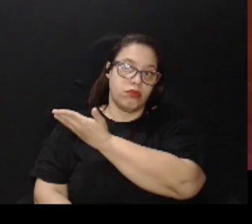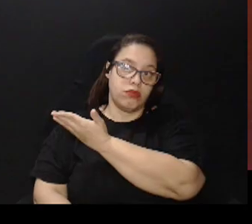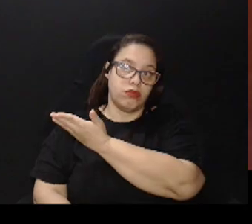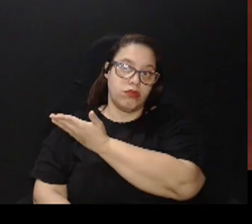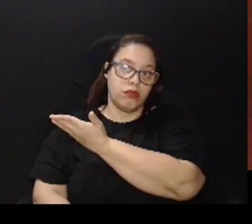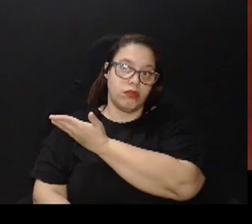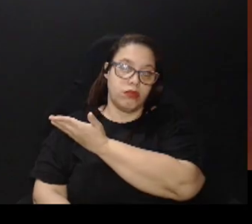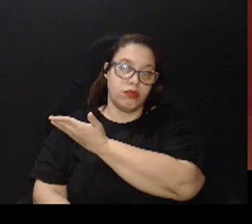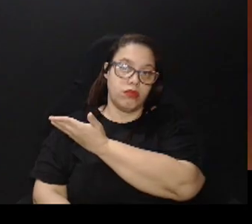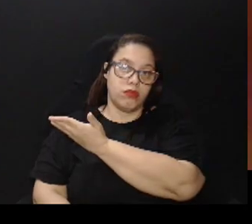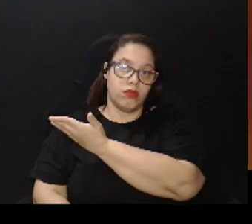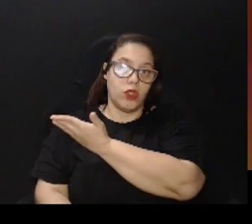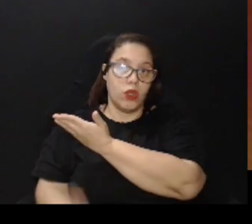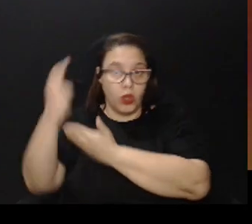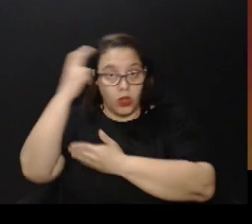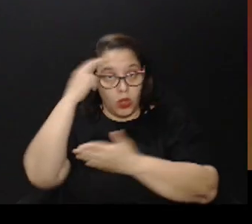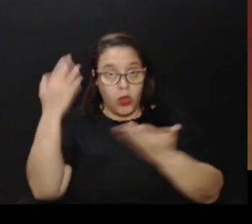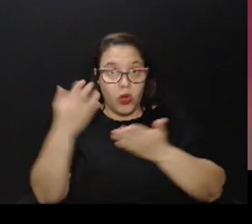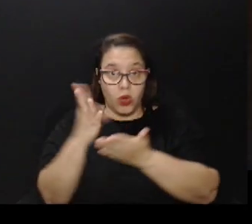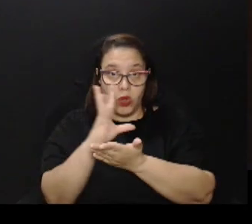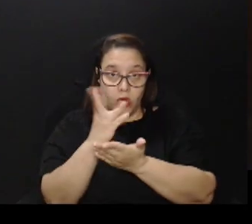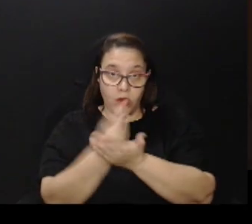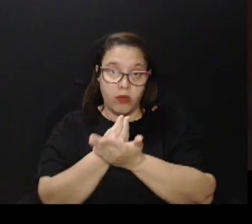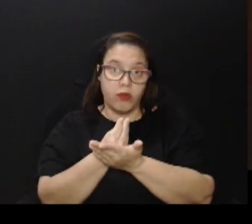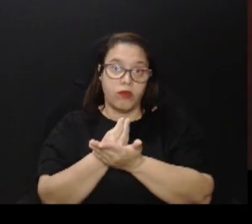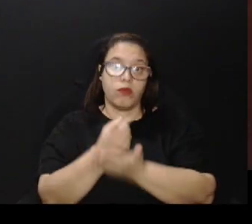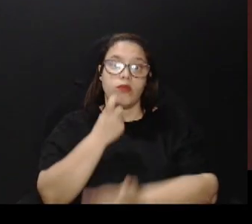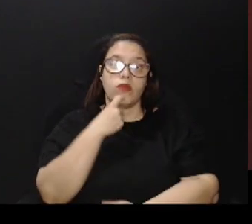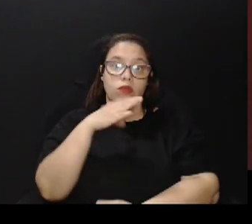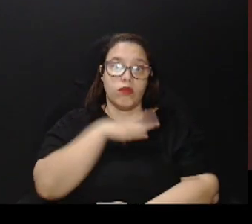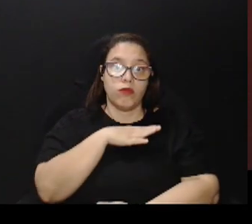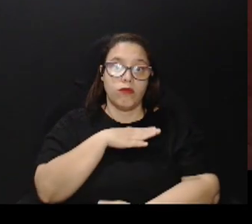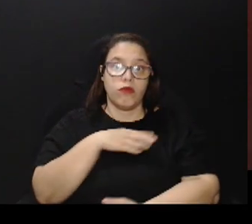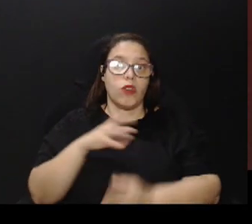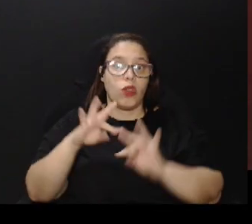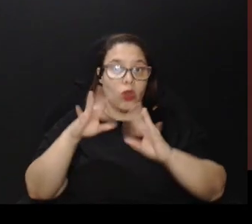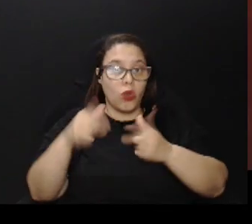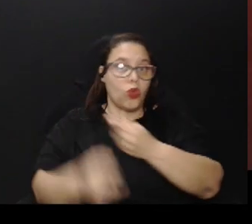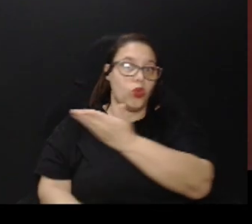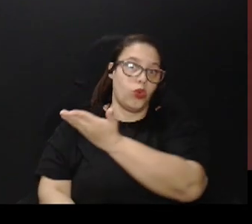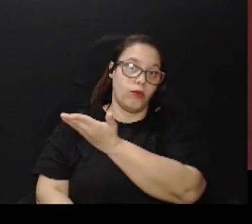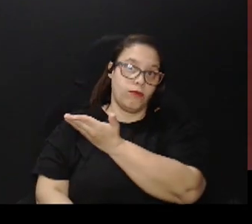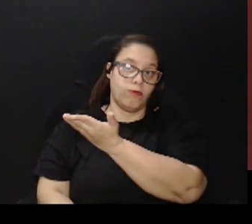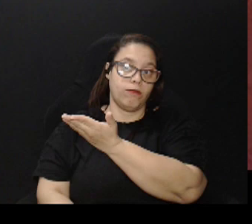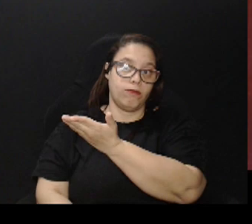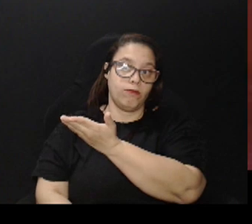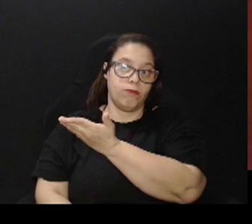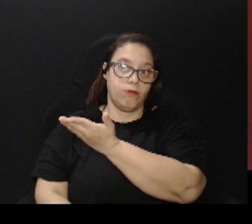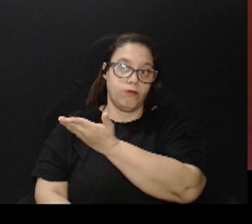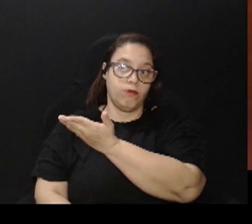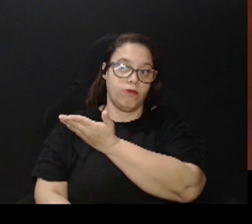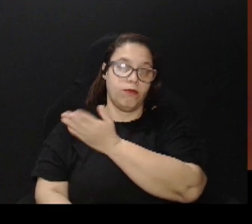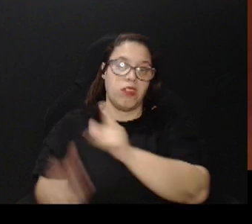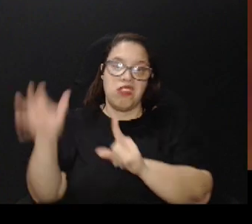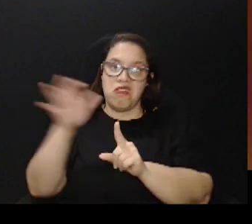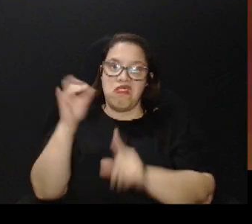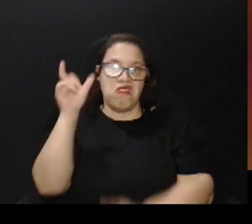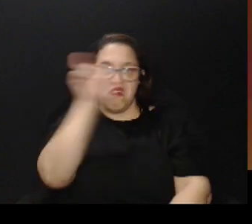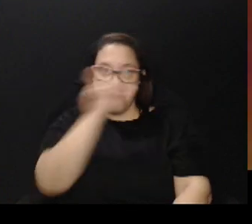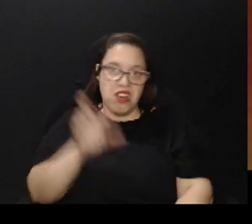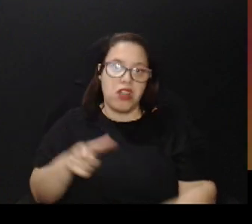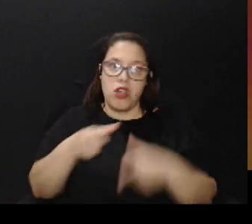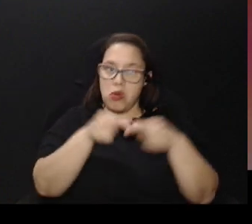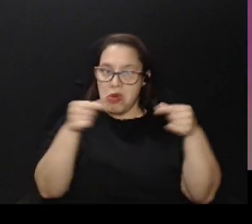os hábitos da cultura campineira têm um pouco de tudo, né? Seja da influência italiana, japonesa,